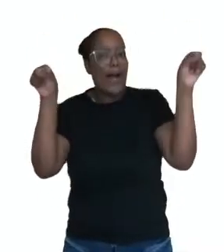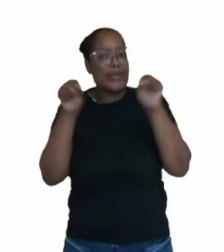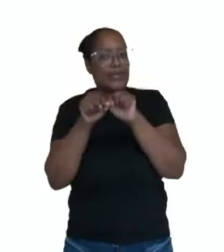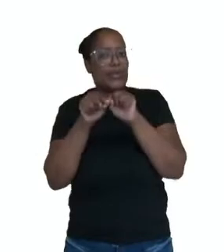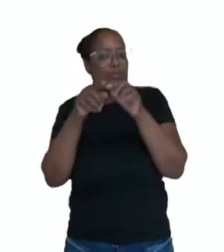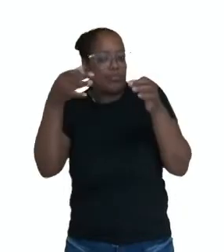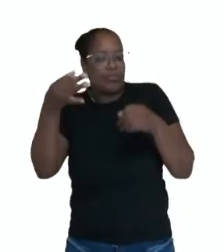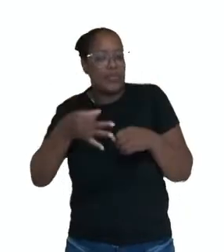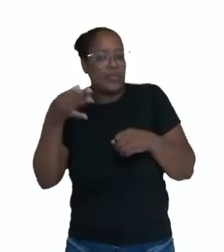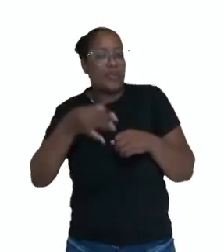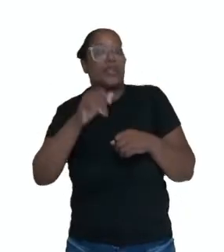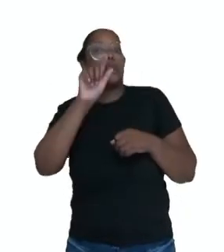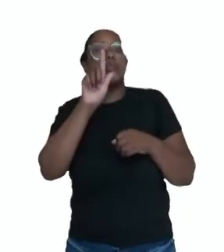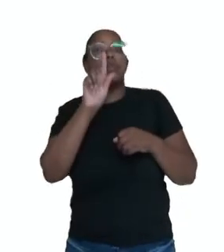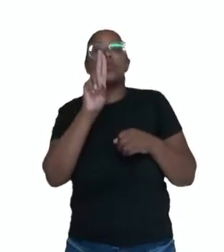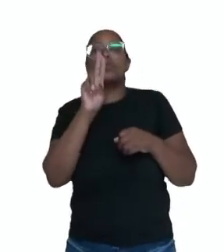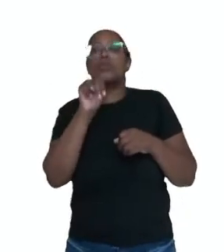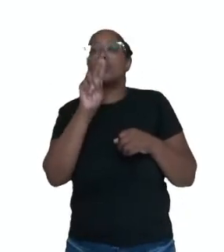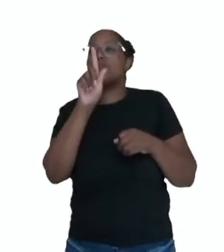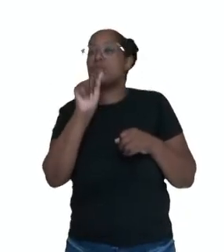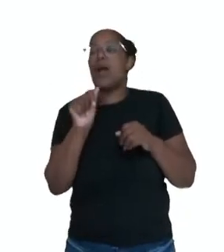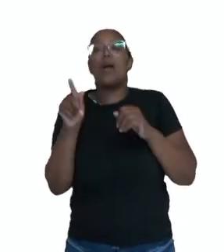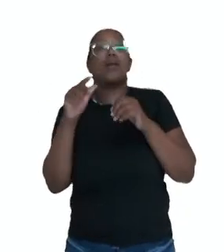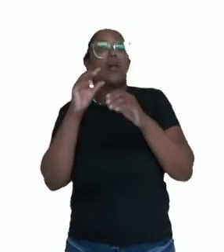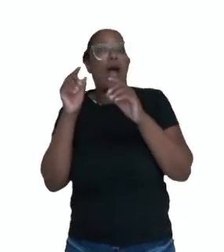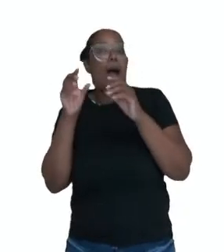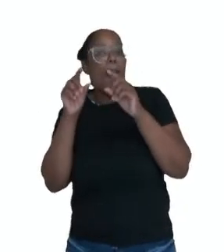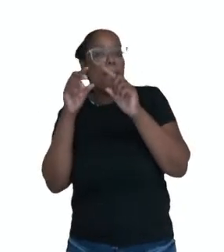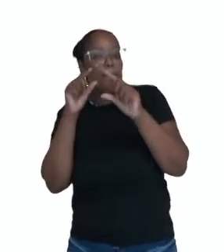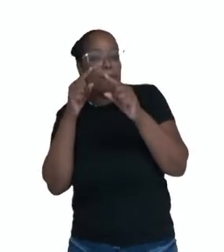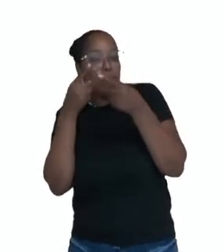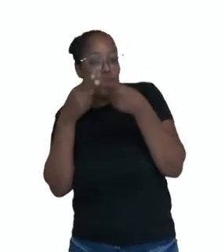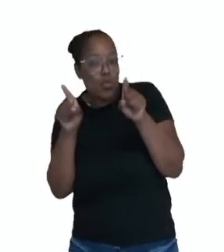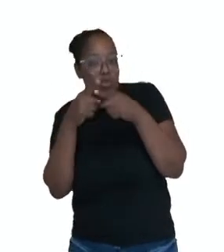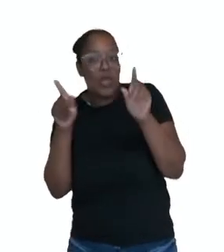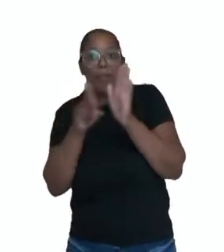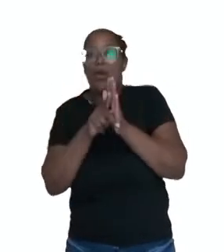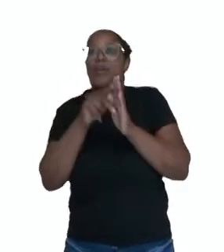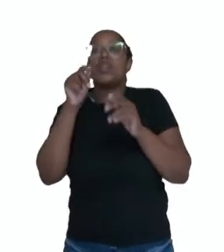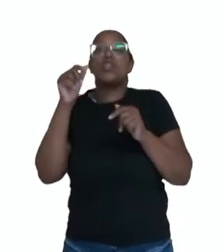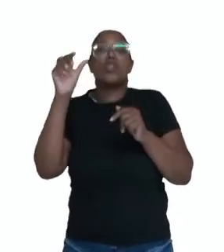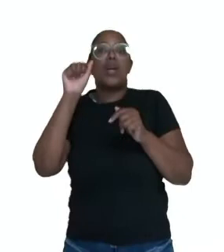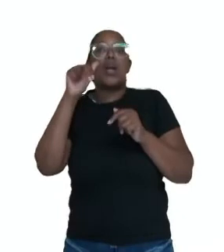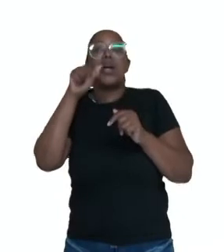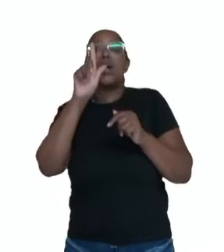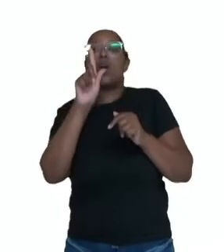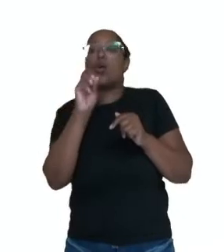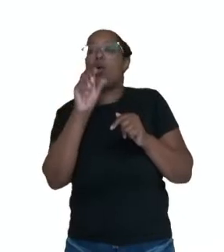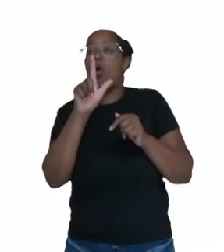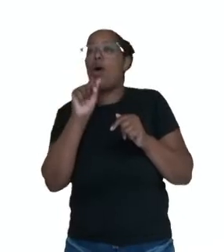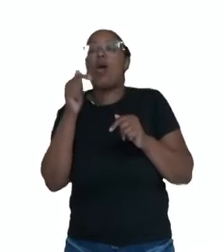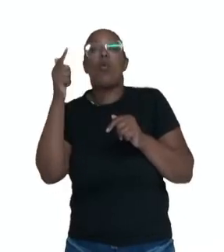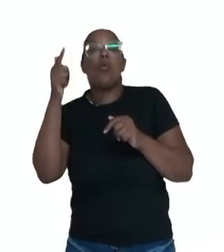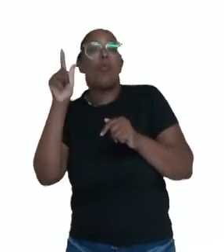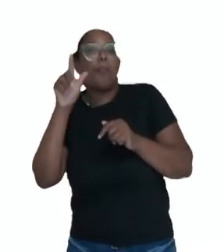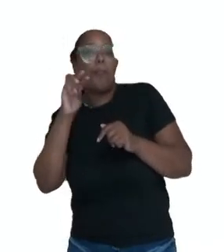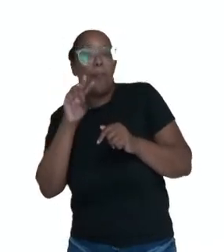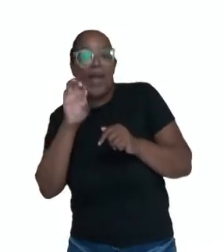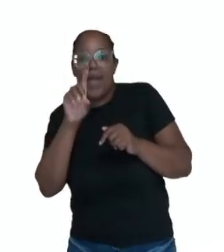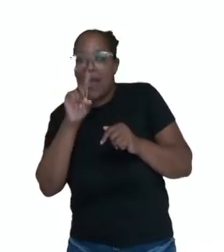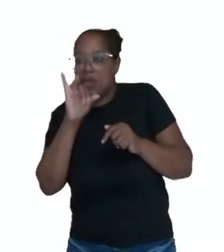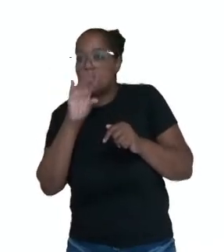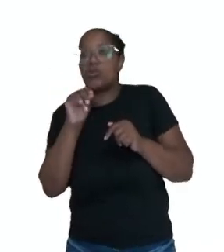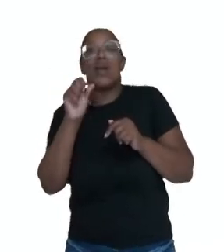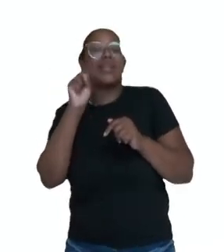O gunga toca o toque de Angola, o médio toca o toque São Bento pequeno, o